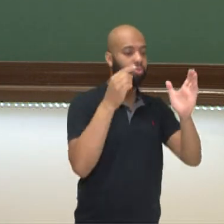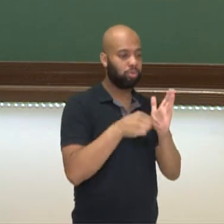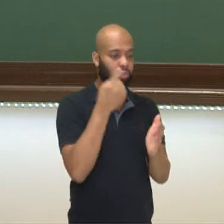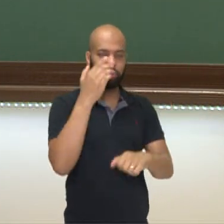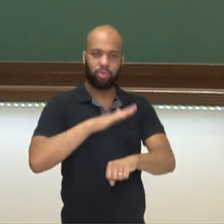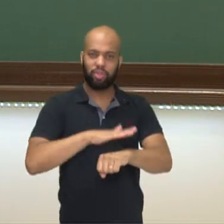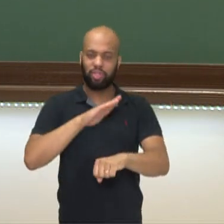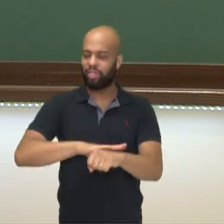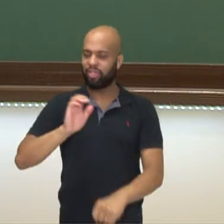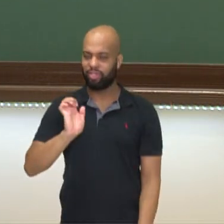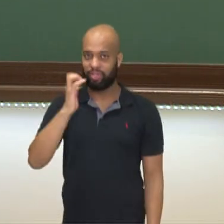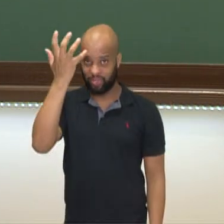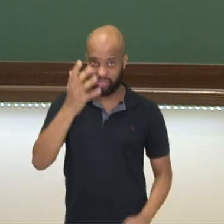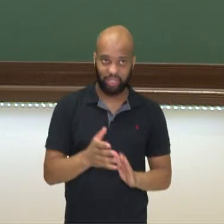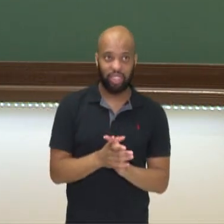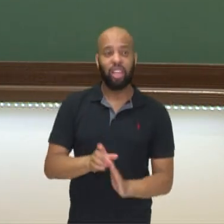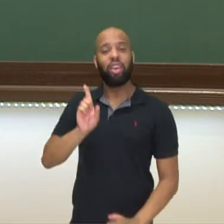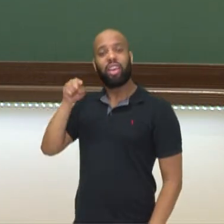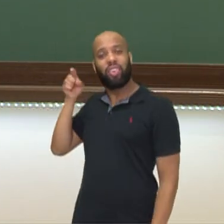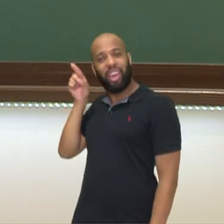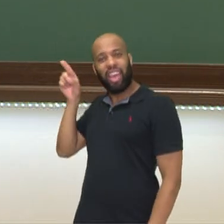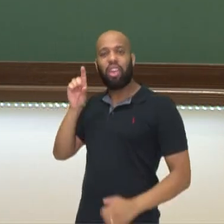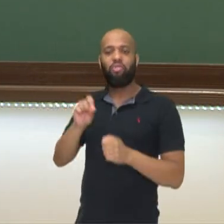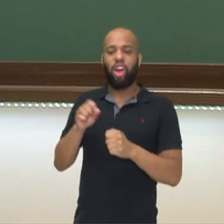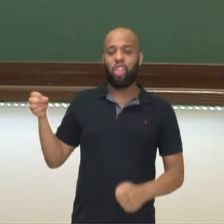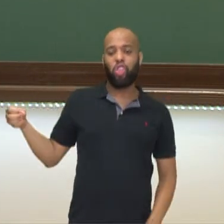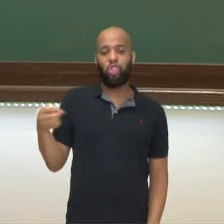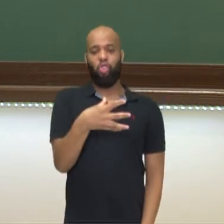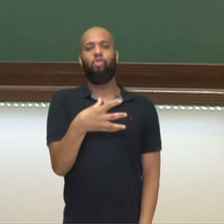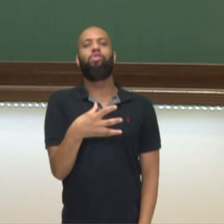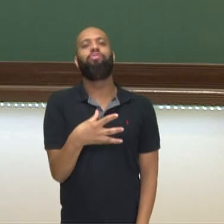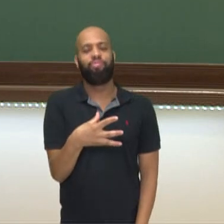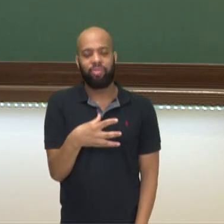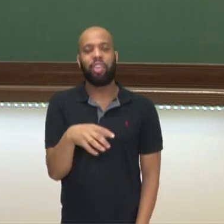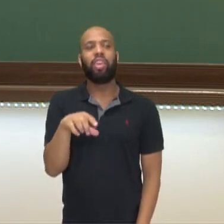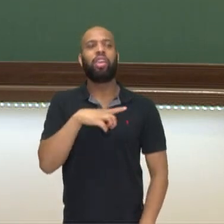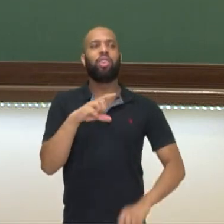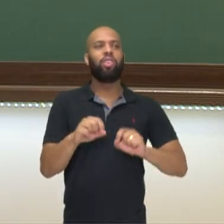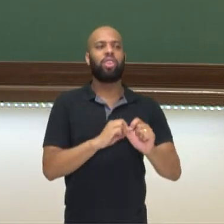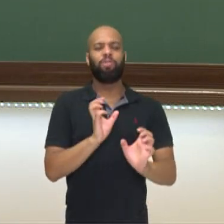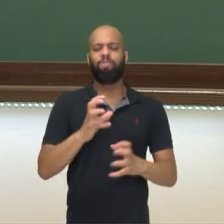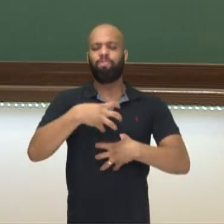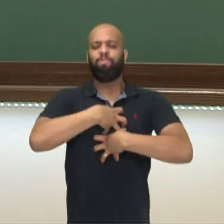acontece. Então ele inova, ele traz toda essa carga